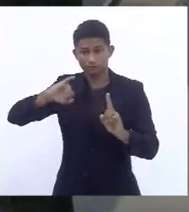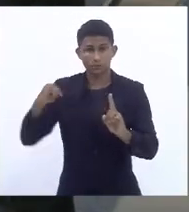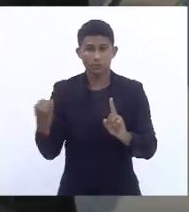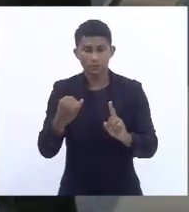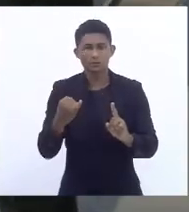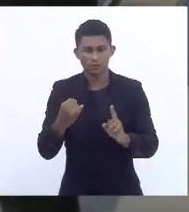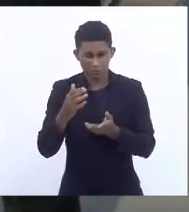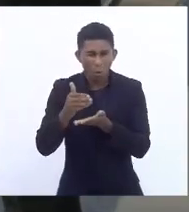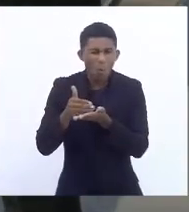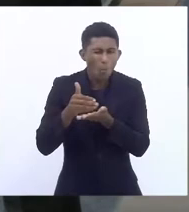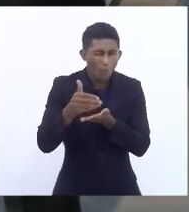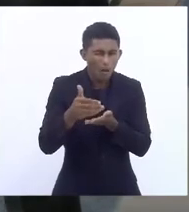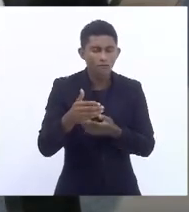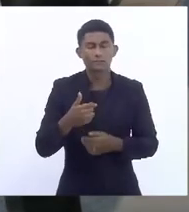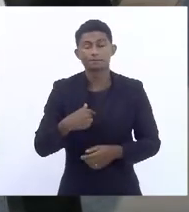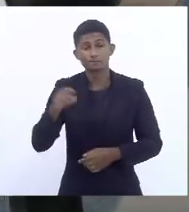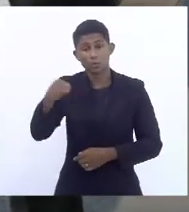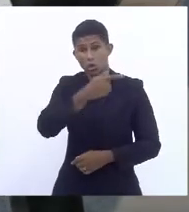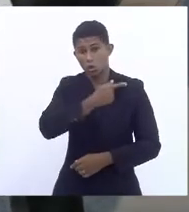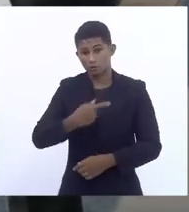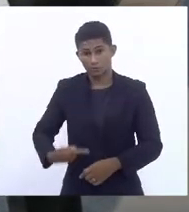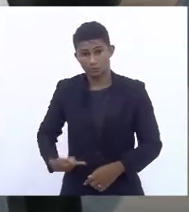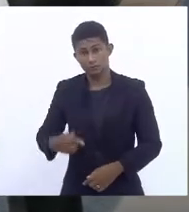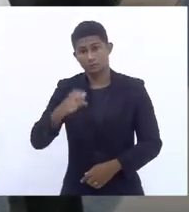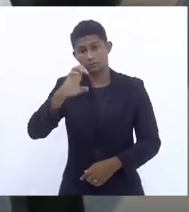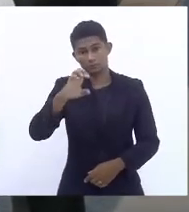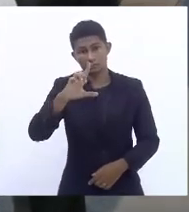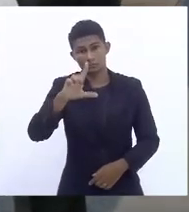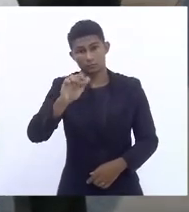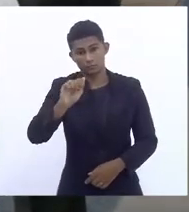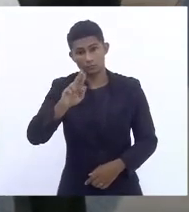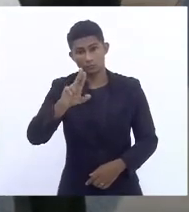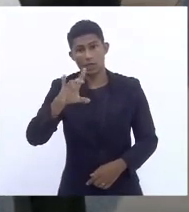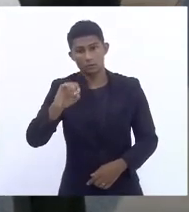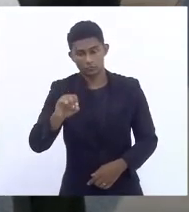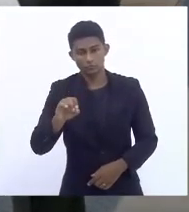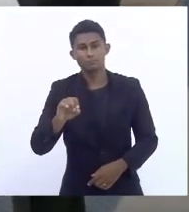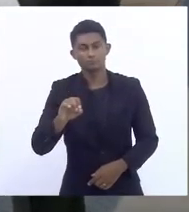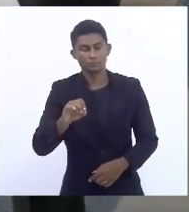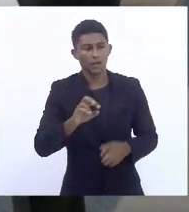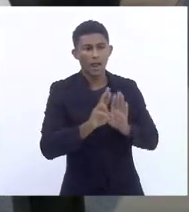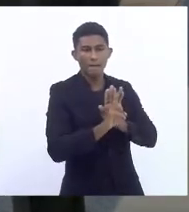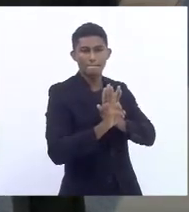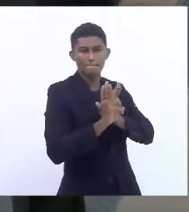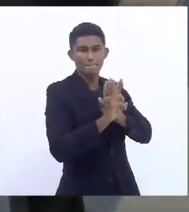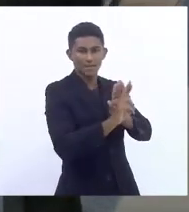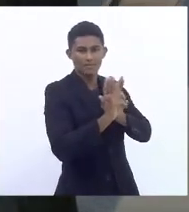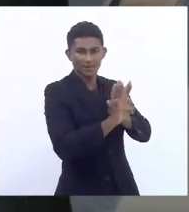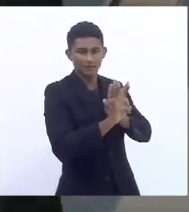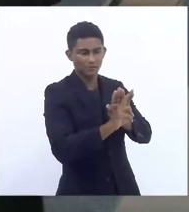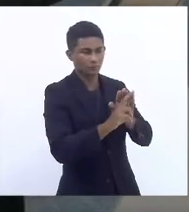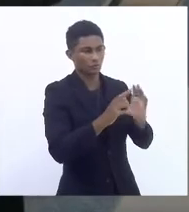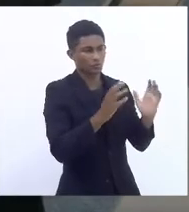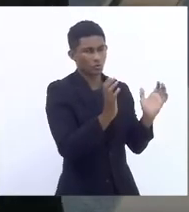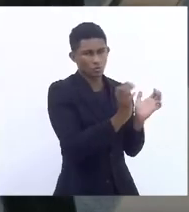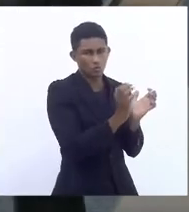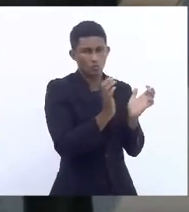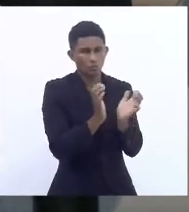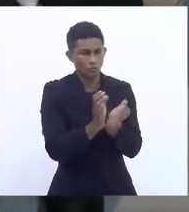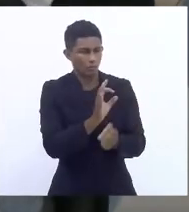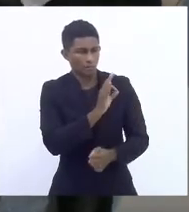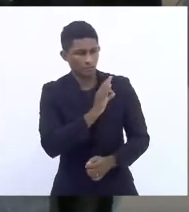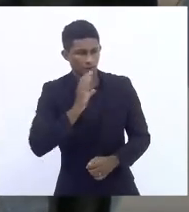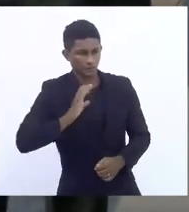governador Cláudio Castro recebeu as representações das organizações de classe da